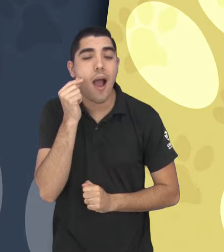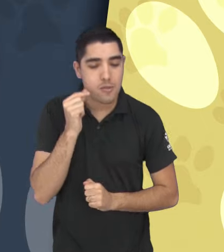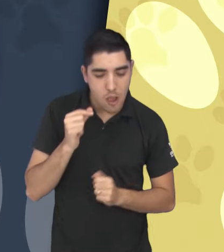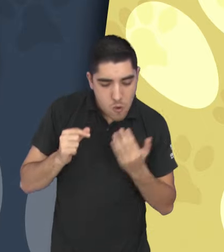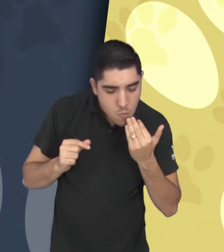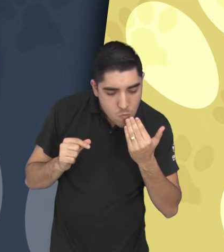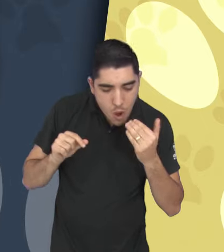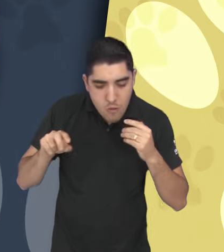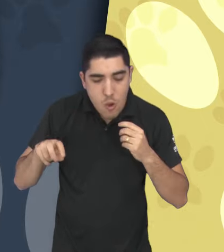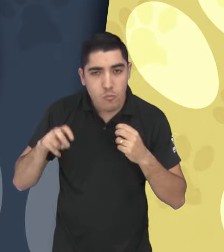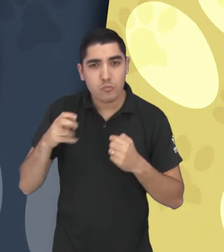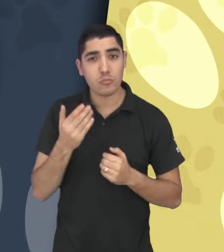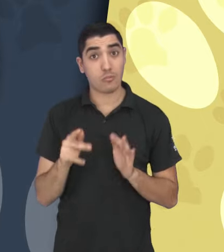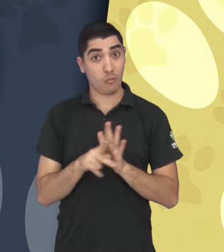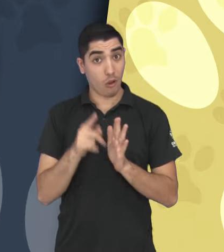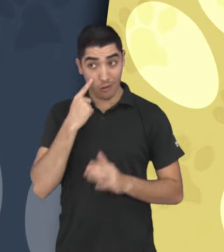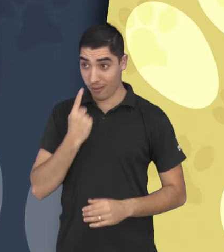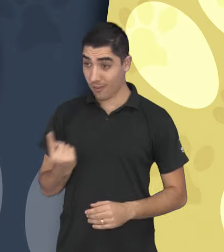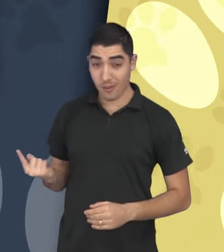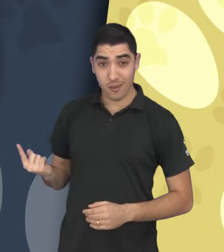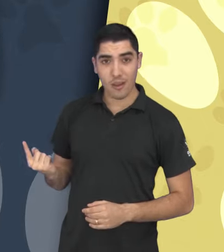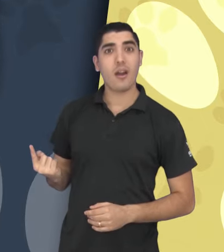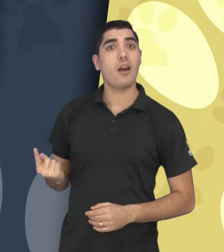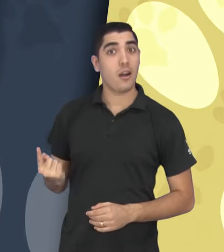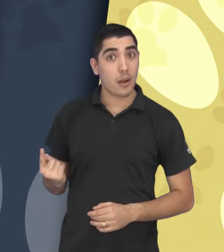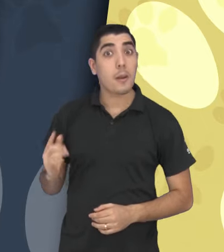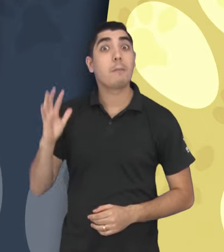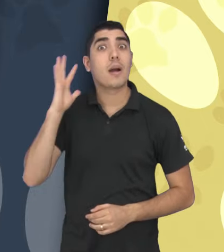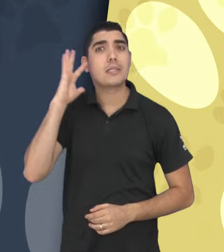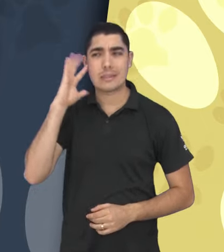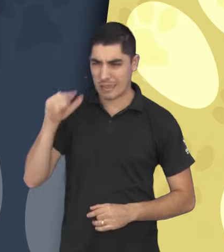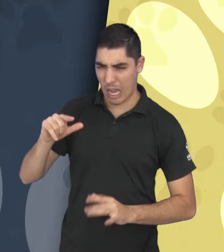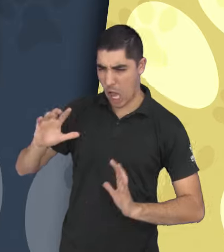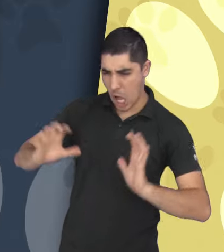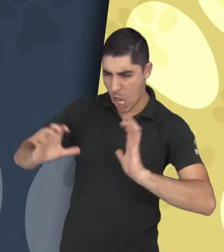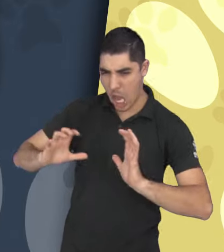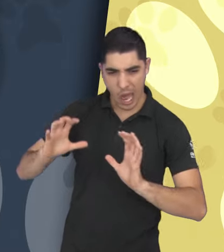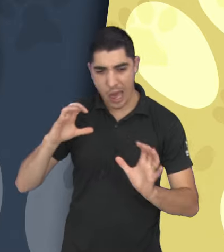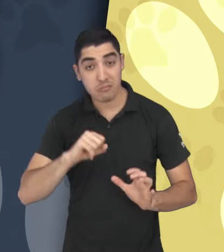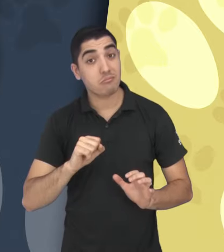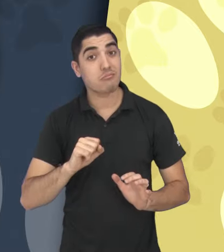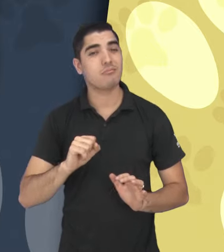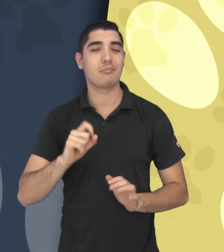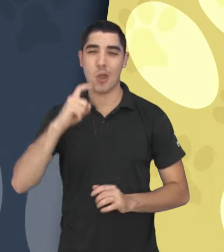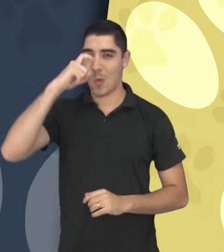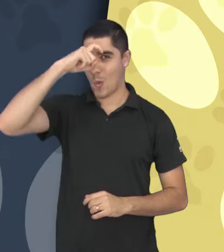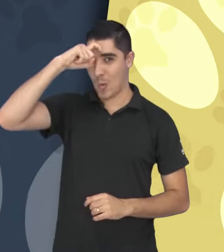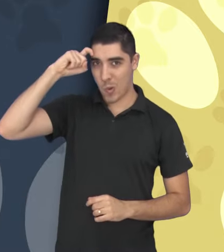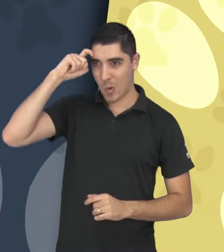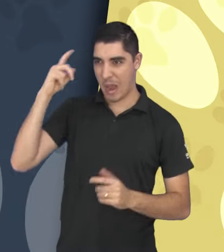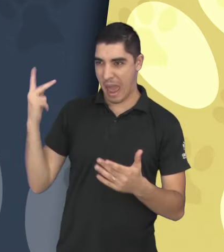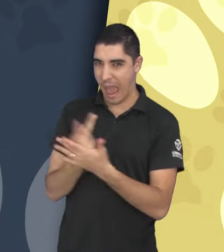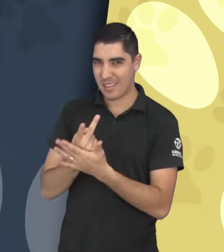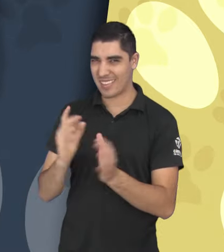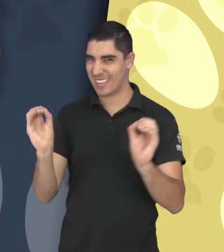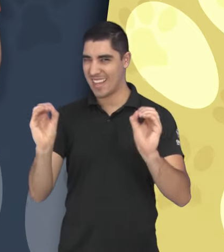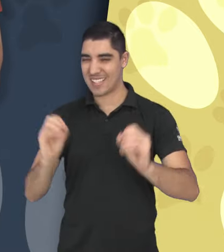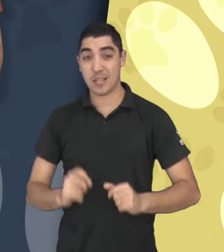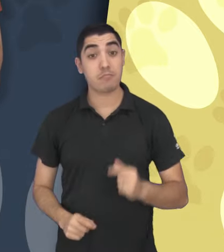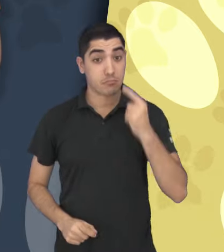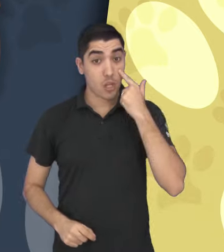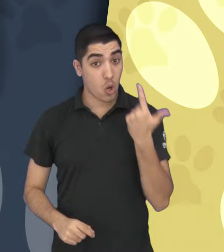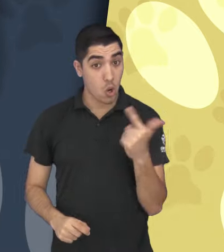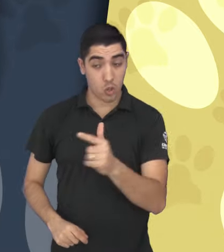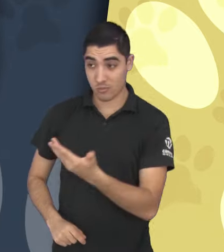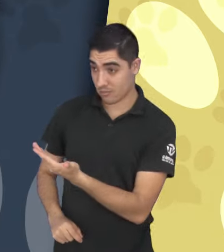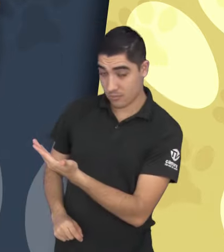com o gato. É uma cena que tinha tudo, tudo para dar errado, mas ufa, não deu. E tem também este tutor que